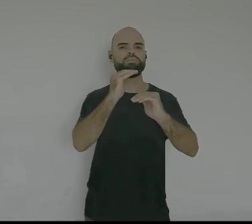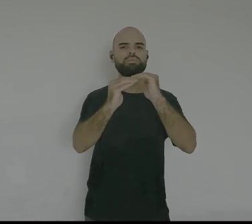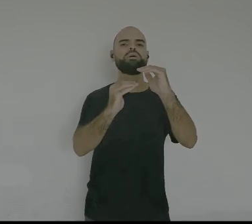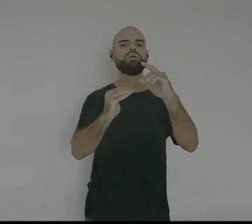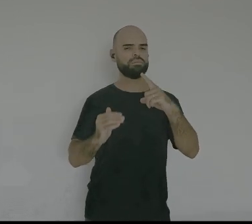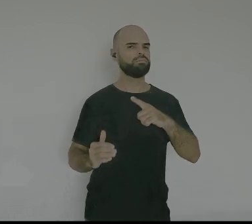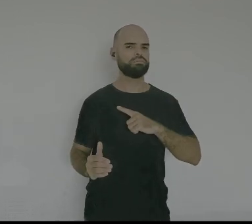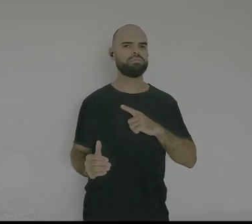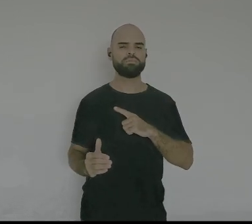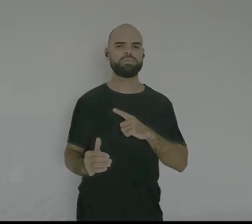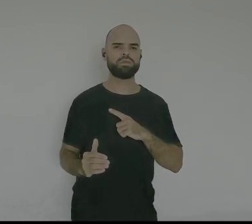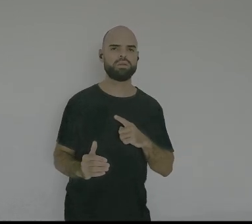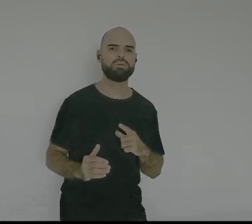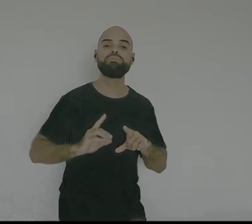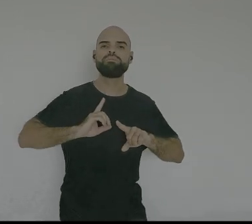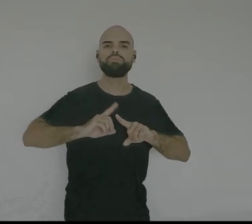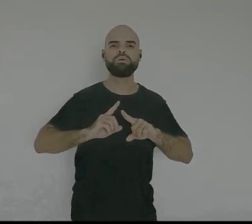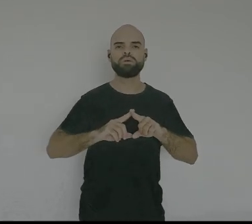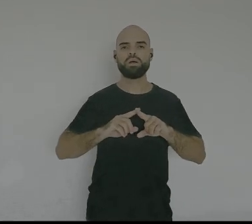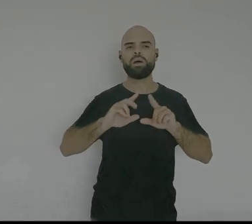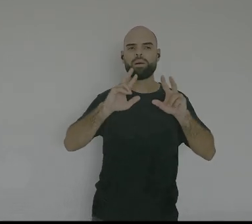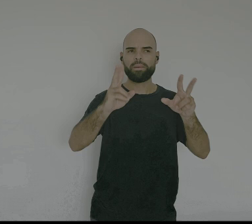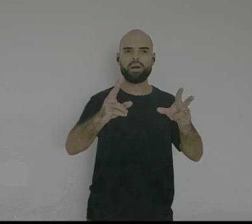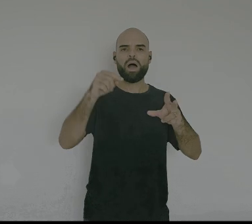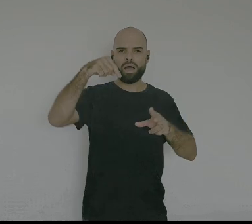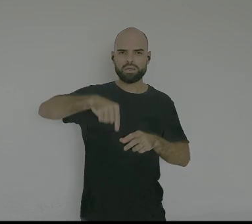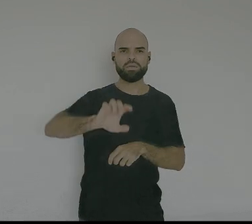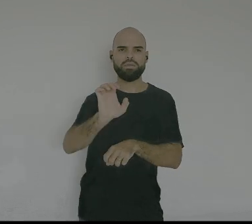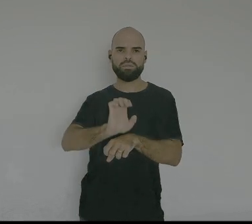bastante nesse sentido, né? No sentido